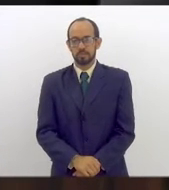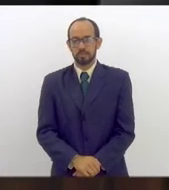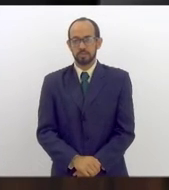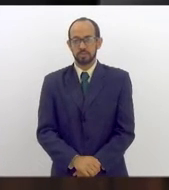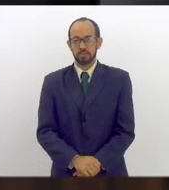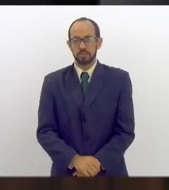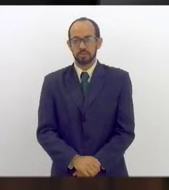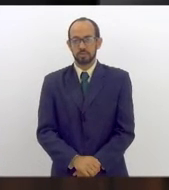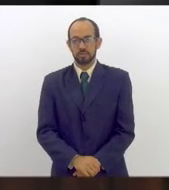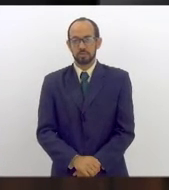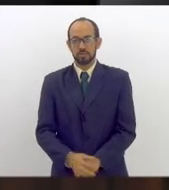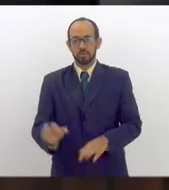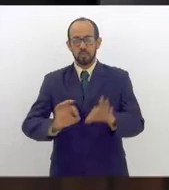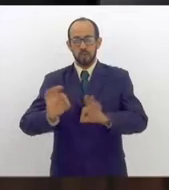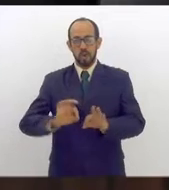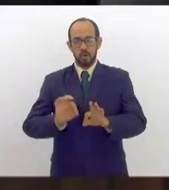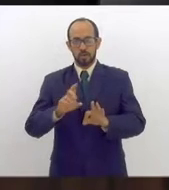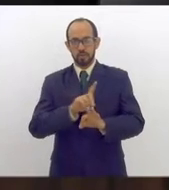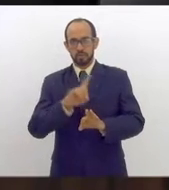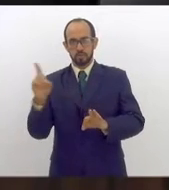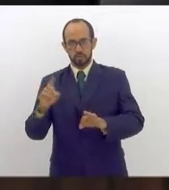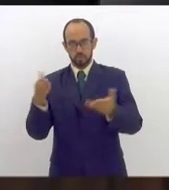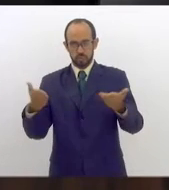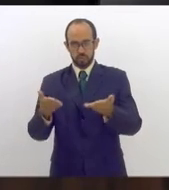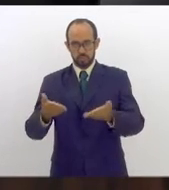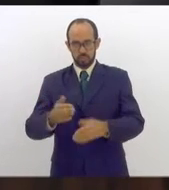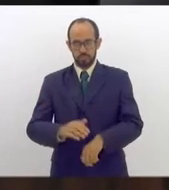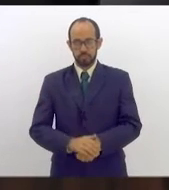Com a seguinte ordem do dia.